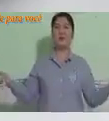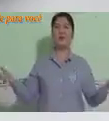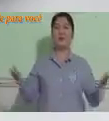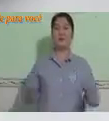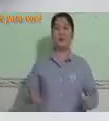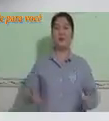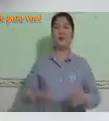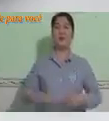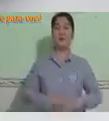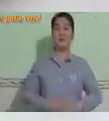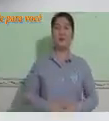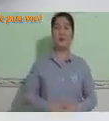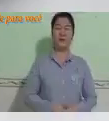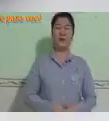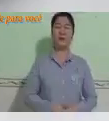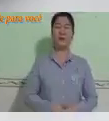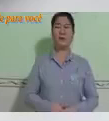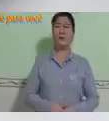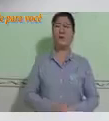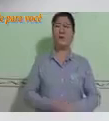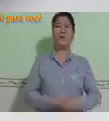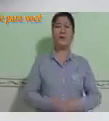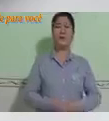exercício físico, vírgula, por exemplo.